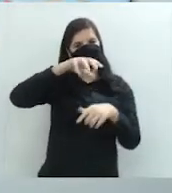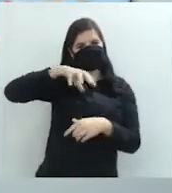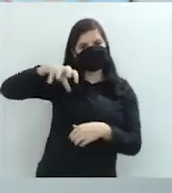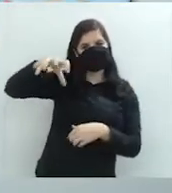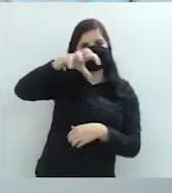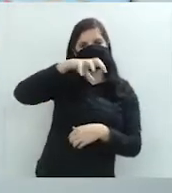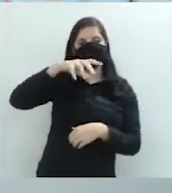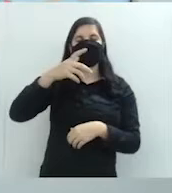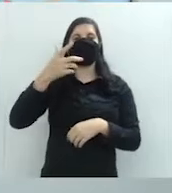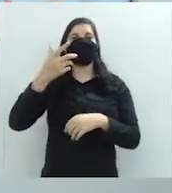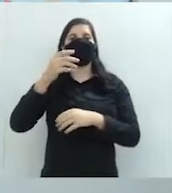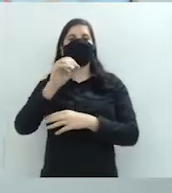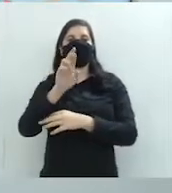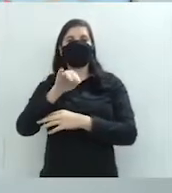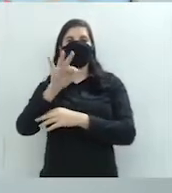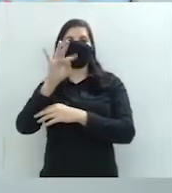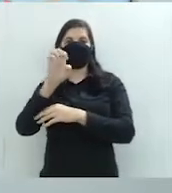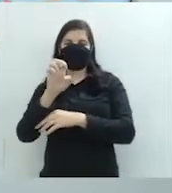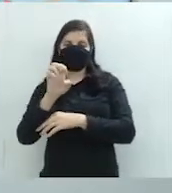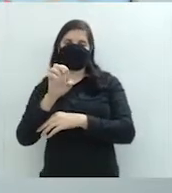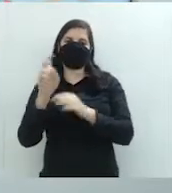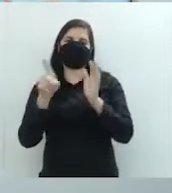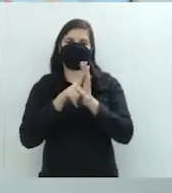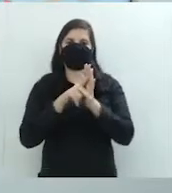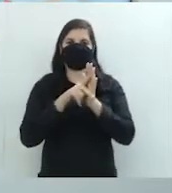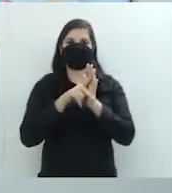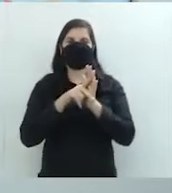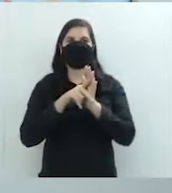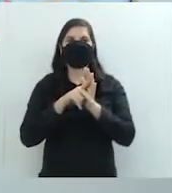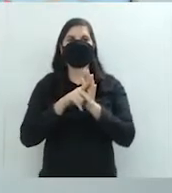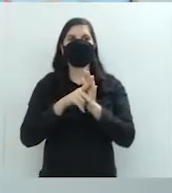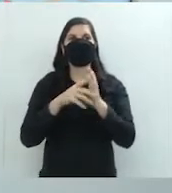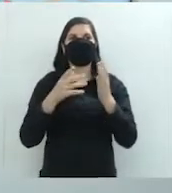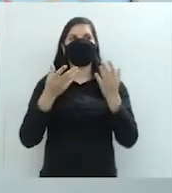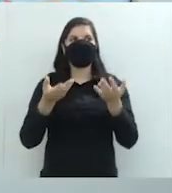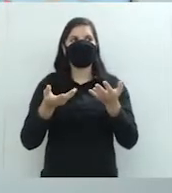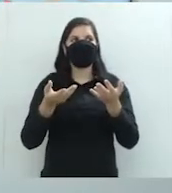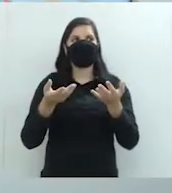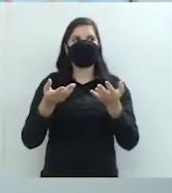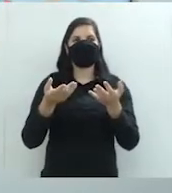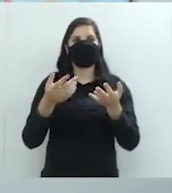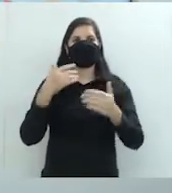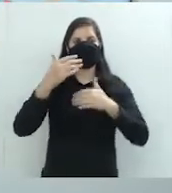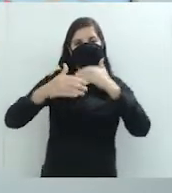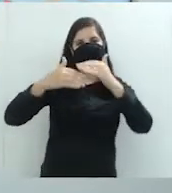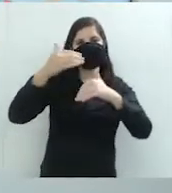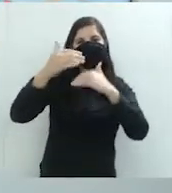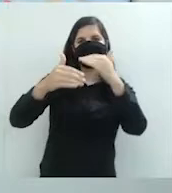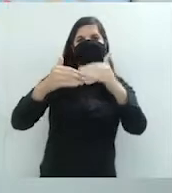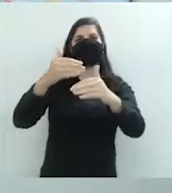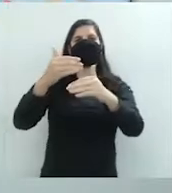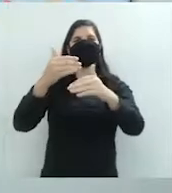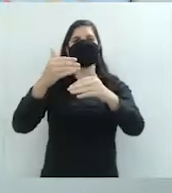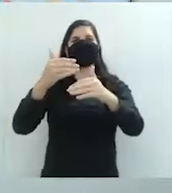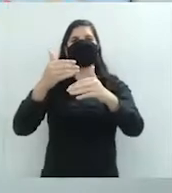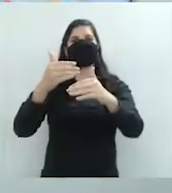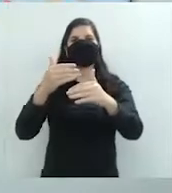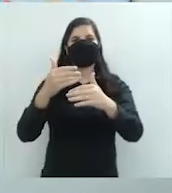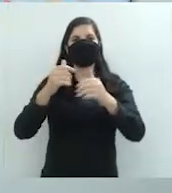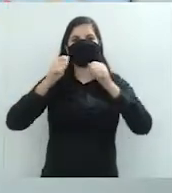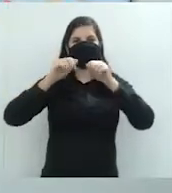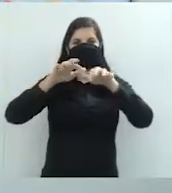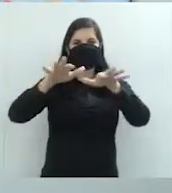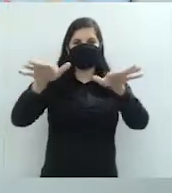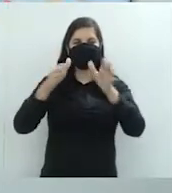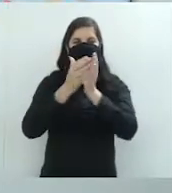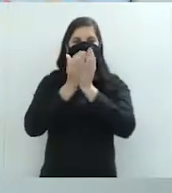esses impérios do Oriente? Então, aí vocês vão ter o processo de